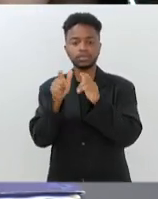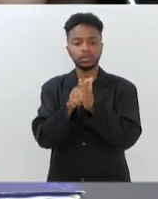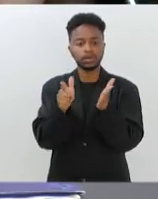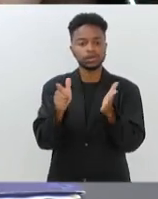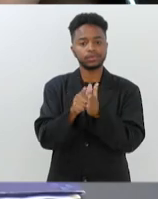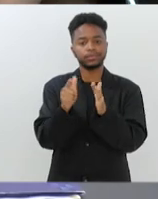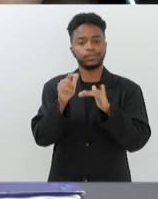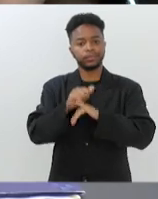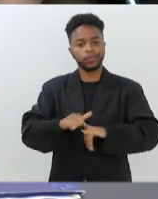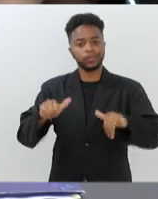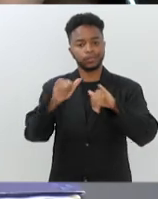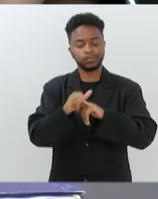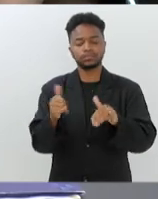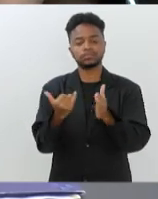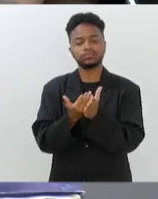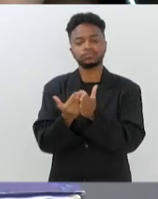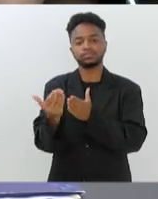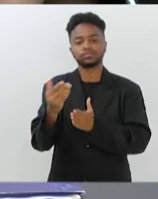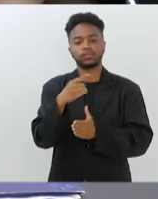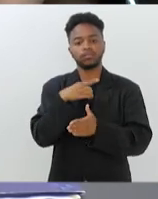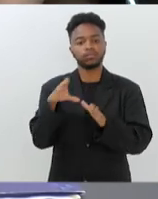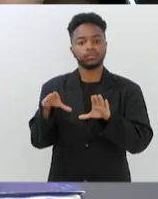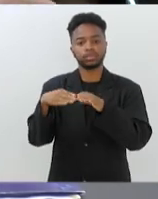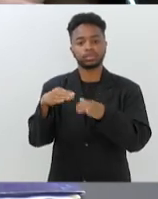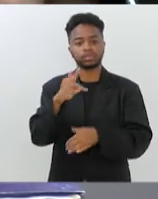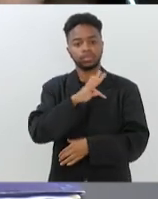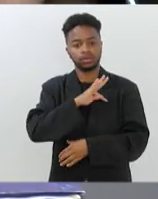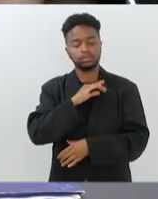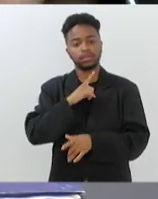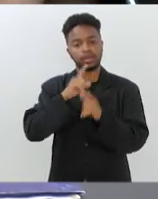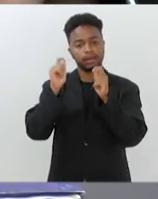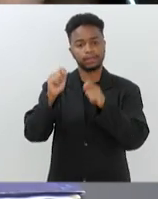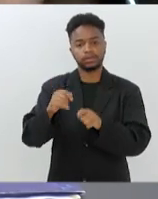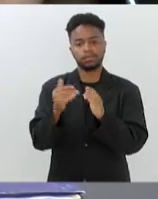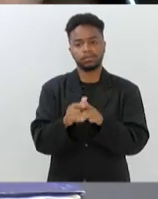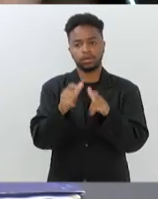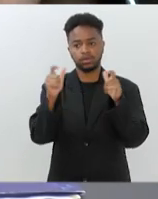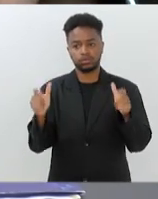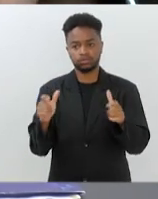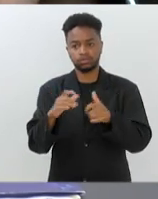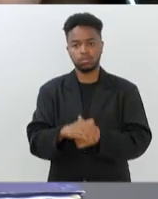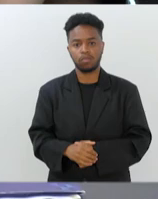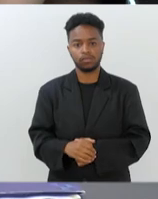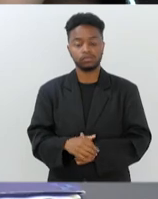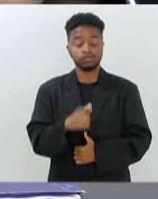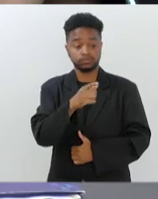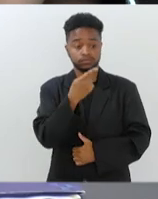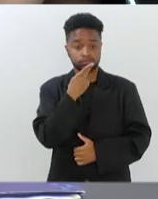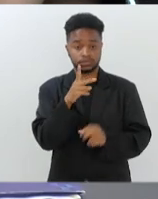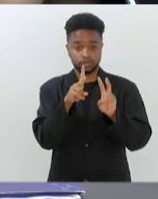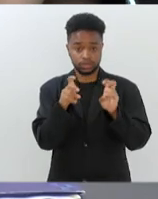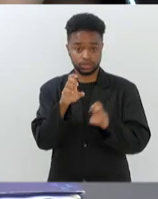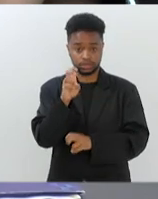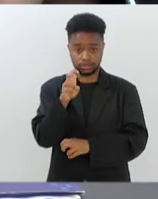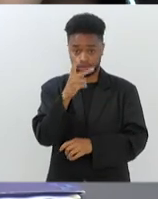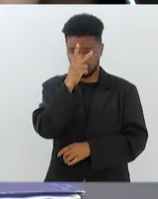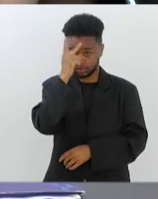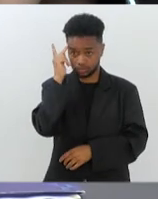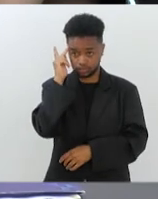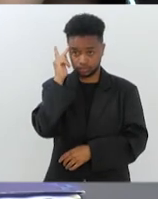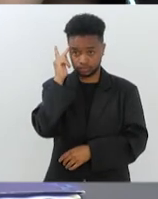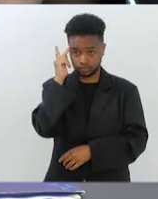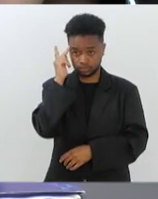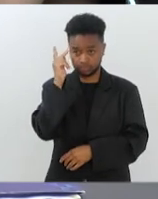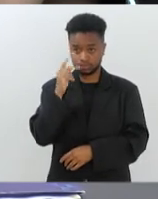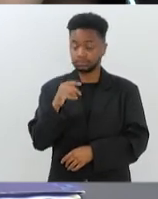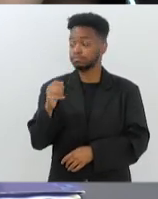passou a ter um corpo técnico ainda maior com capacidade de Cont me referindo a cinco pessoas que compoem o núcleo técnico Sim elas estão lá